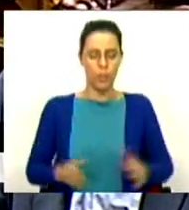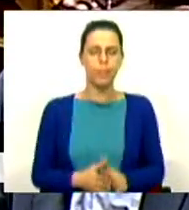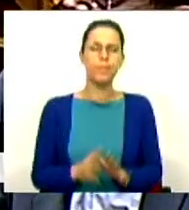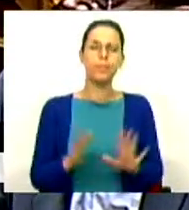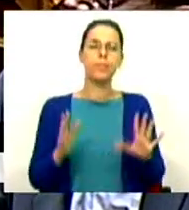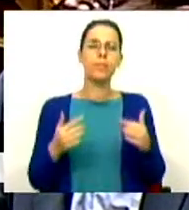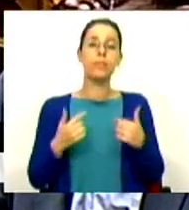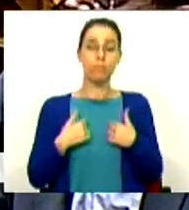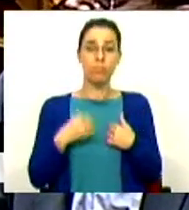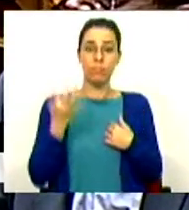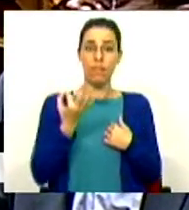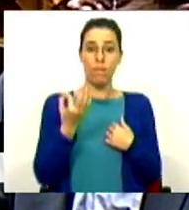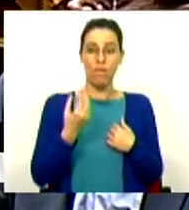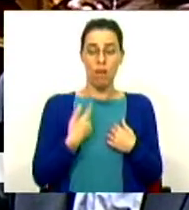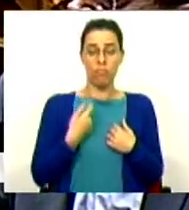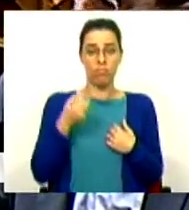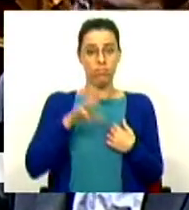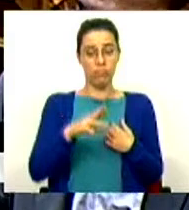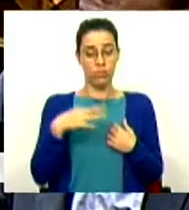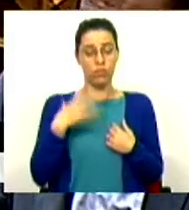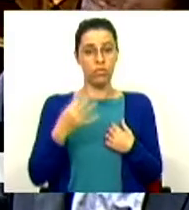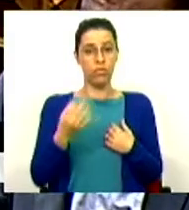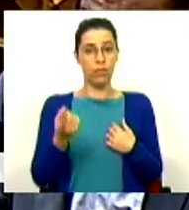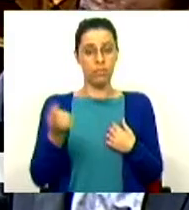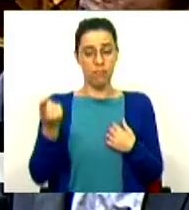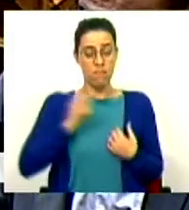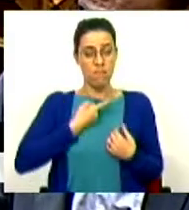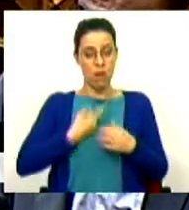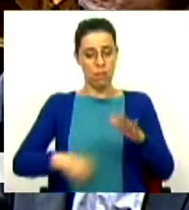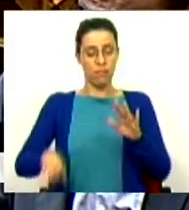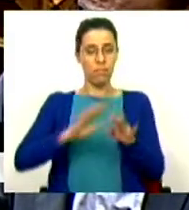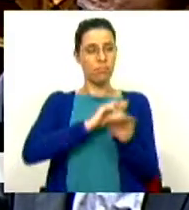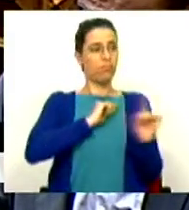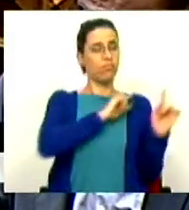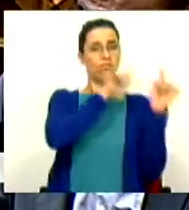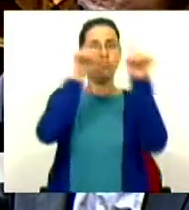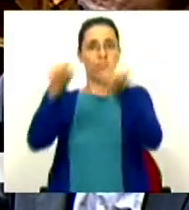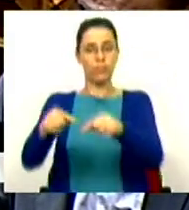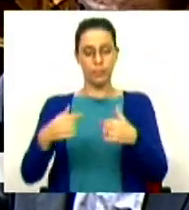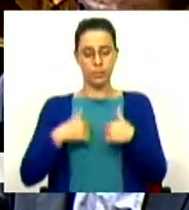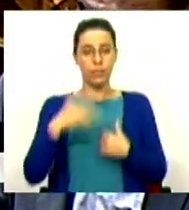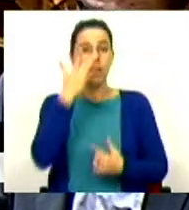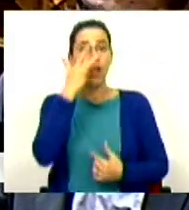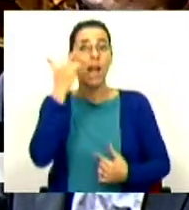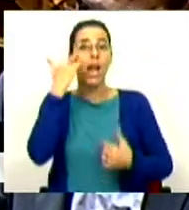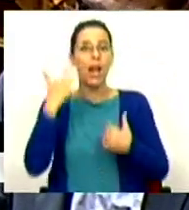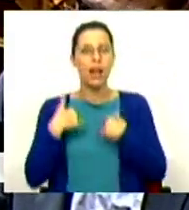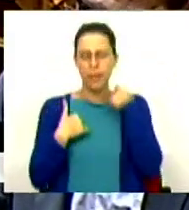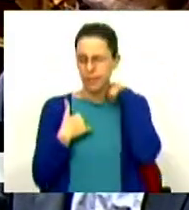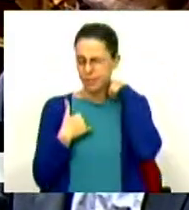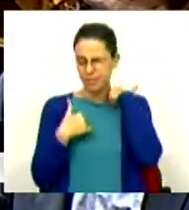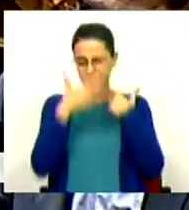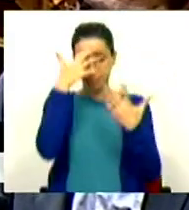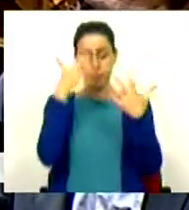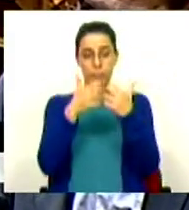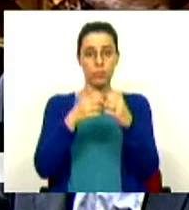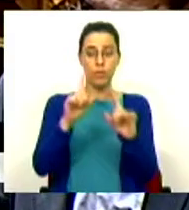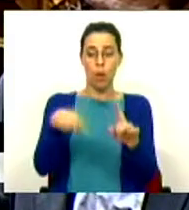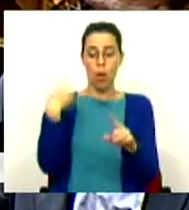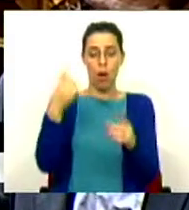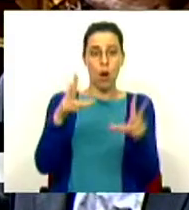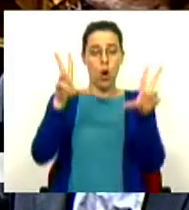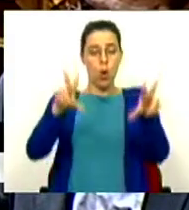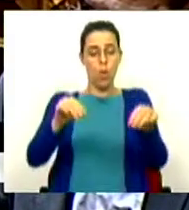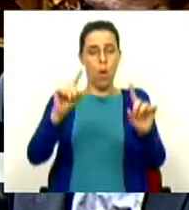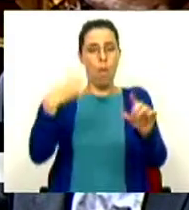um das centenas de milhares de portugueses que um dia se viram forçados a participar, no meu caso na Guiné, numa guerra que nunca devia ter existido